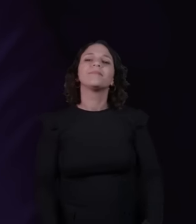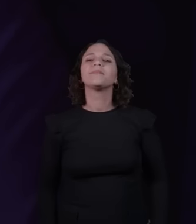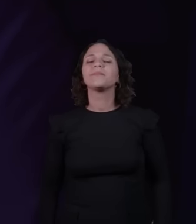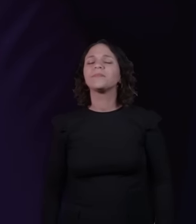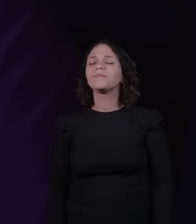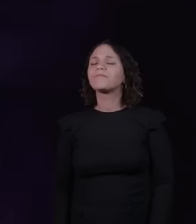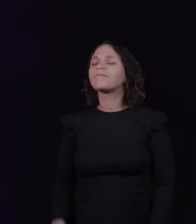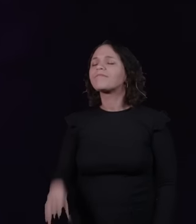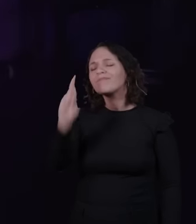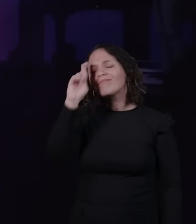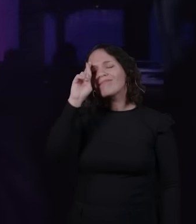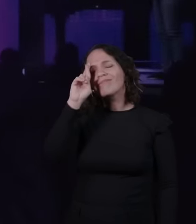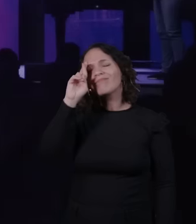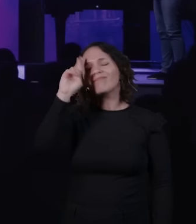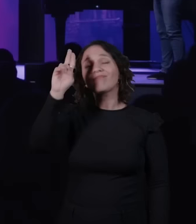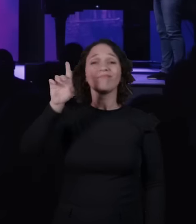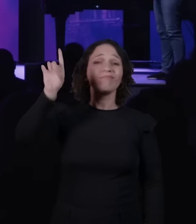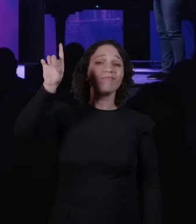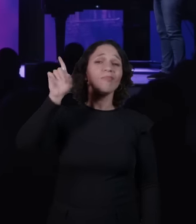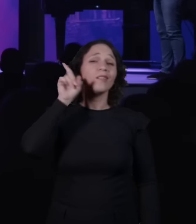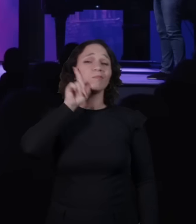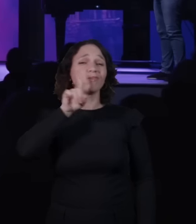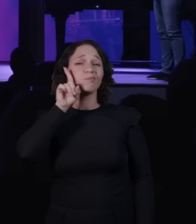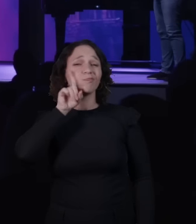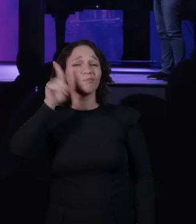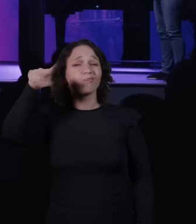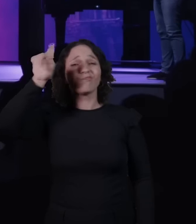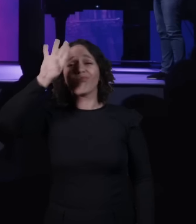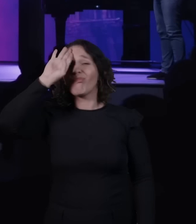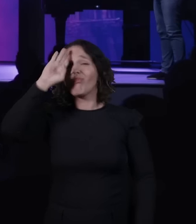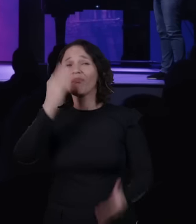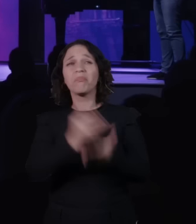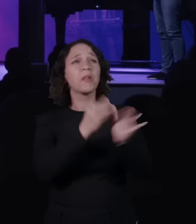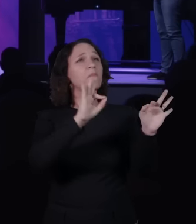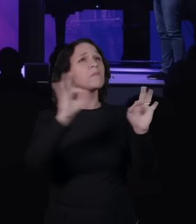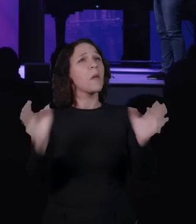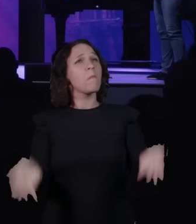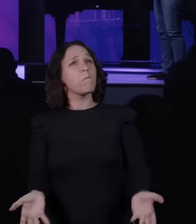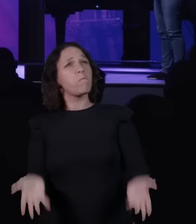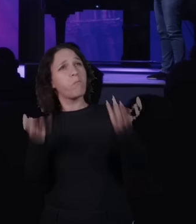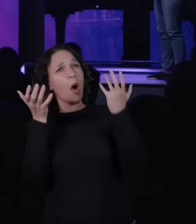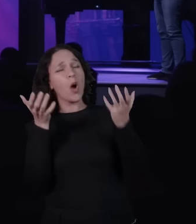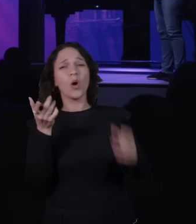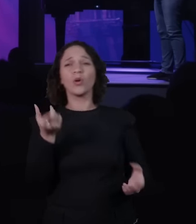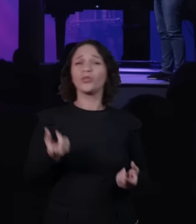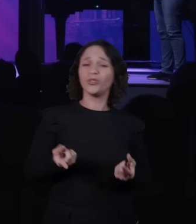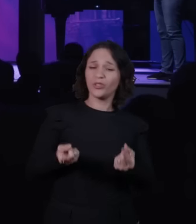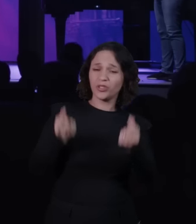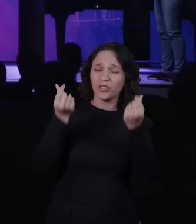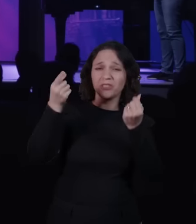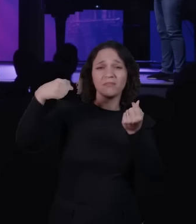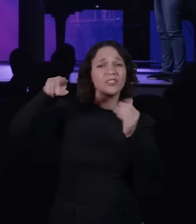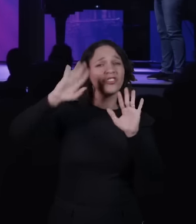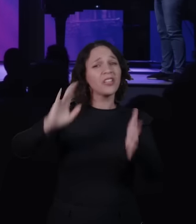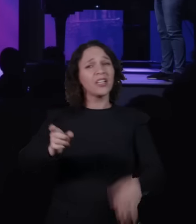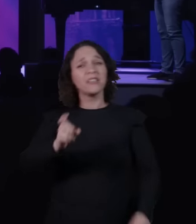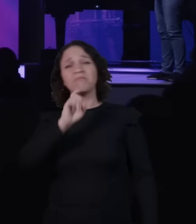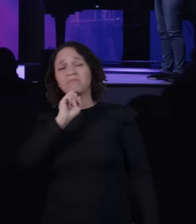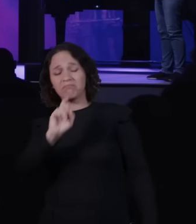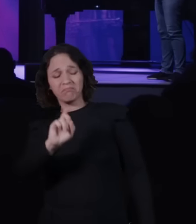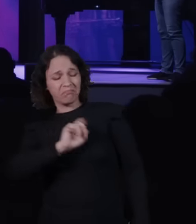Senhor, os americanos confiaram nas estruturas, no dinheiro, Senhor, e eles estão